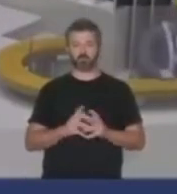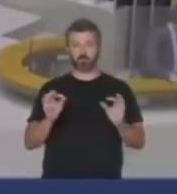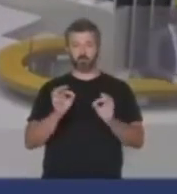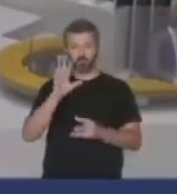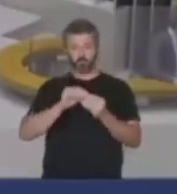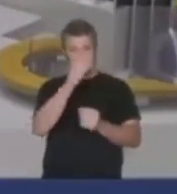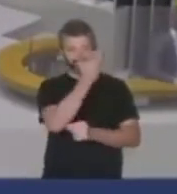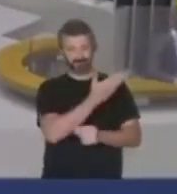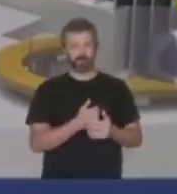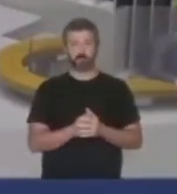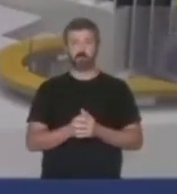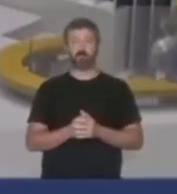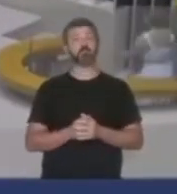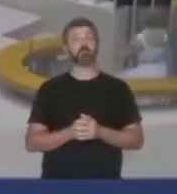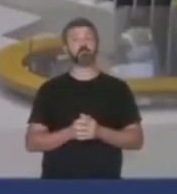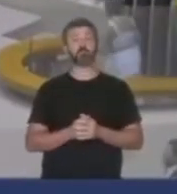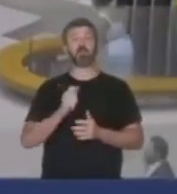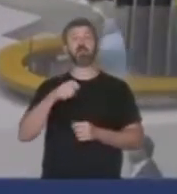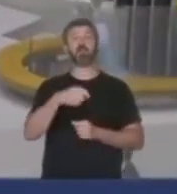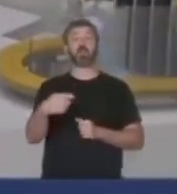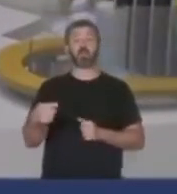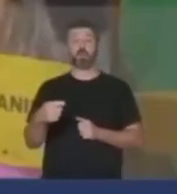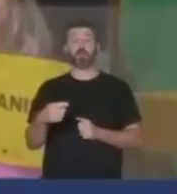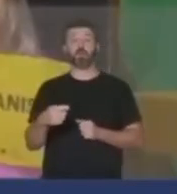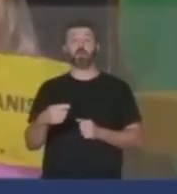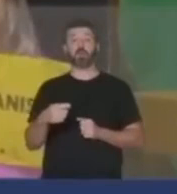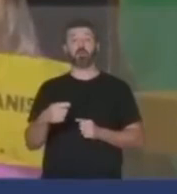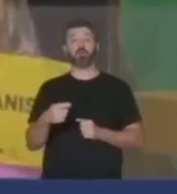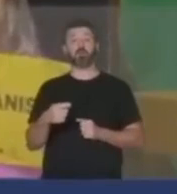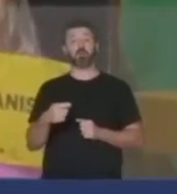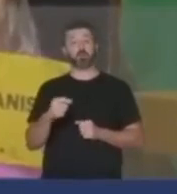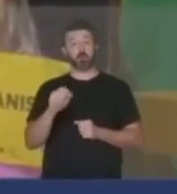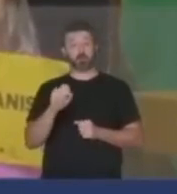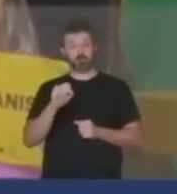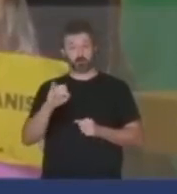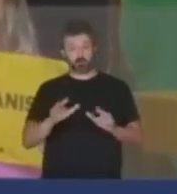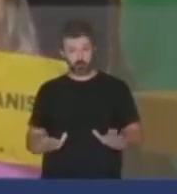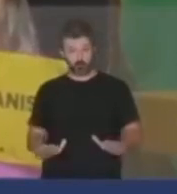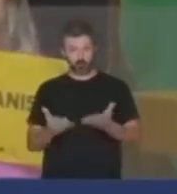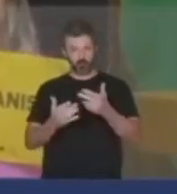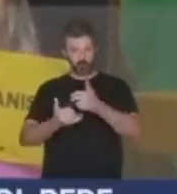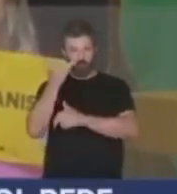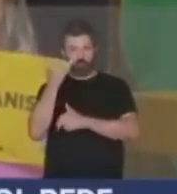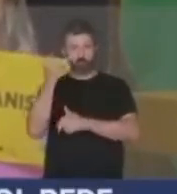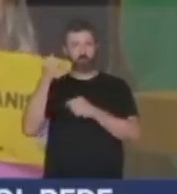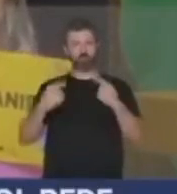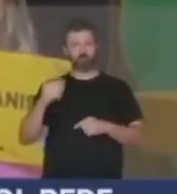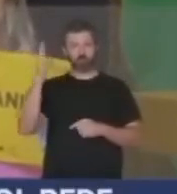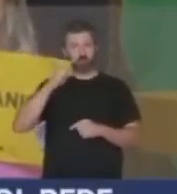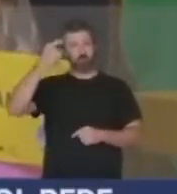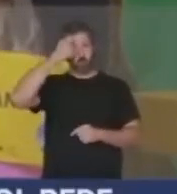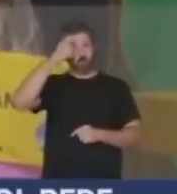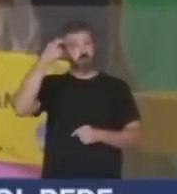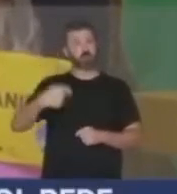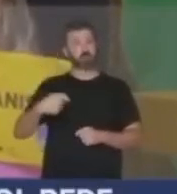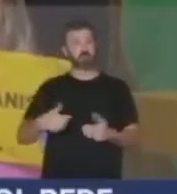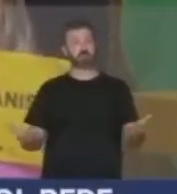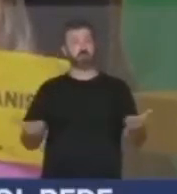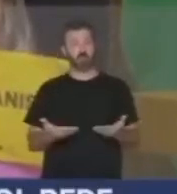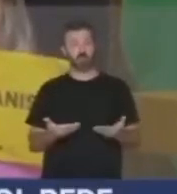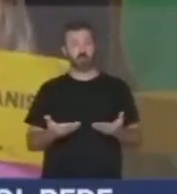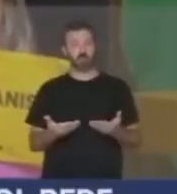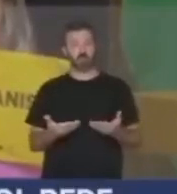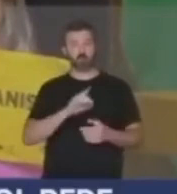30 segundos para concluir, obrigado. E aqueles que estimularam o golpe, tem que ficar cientes